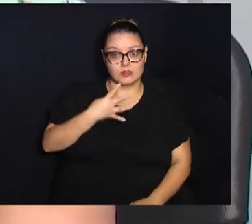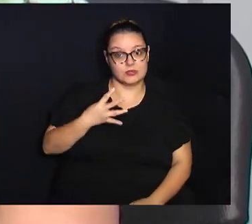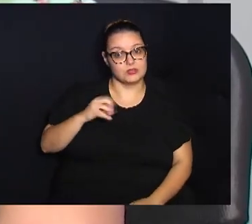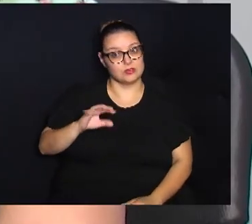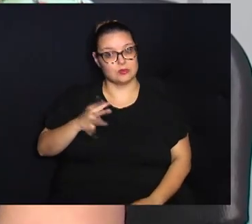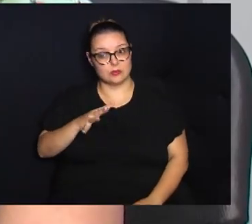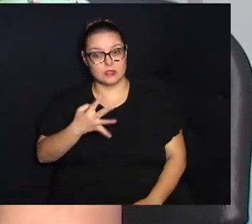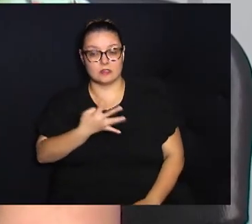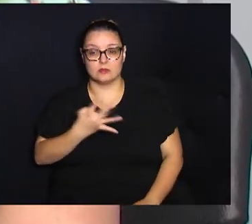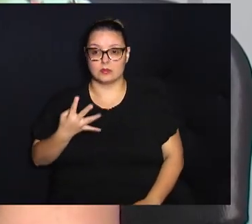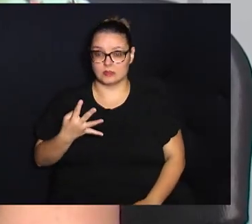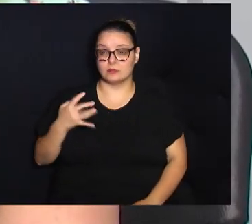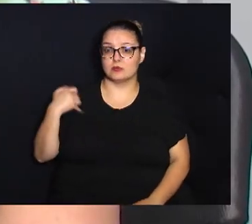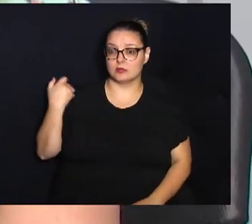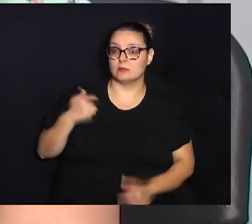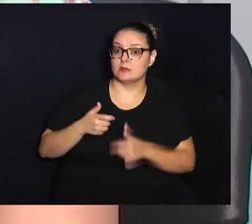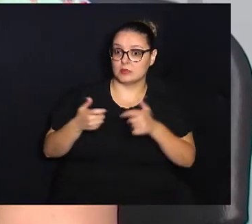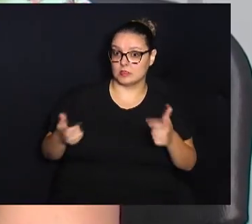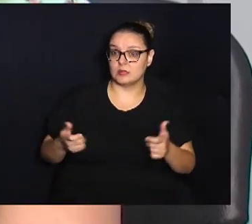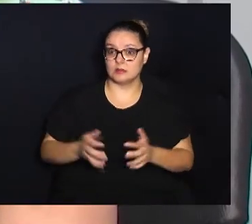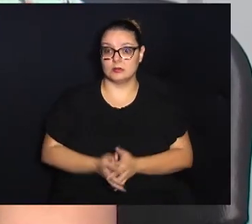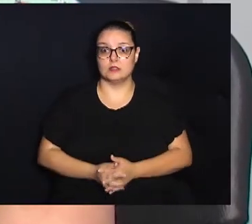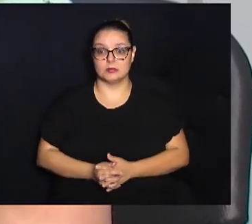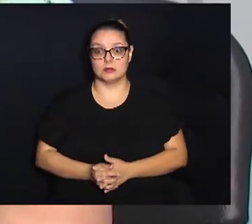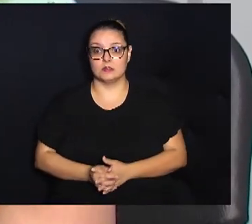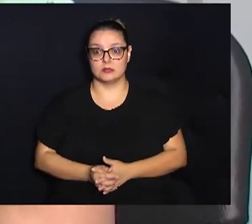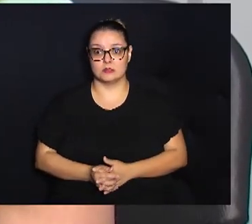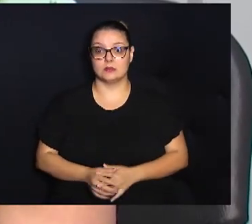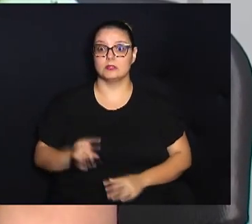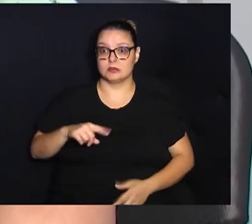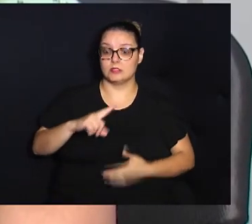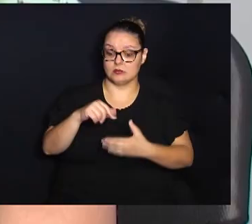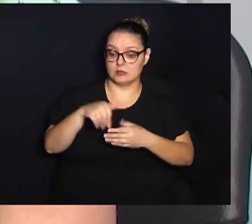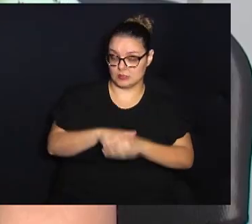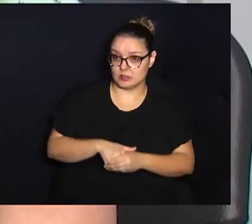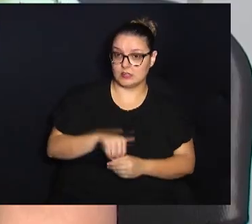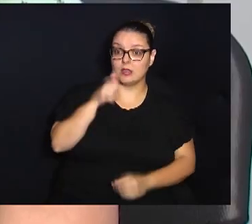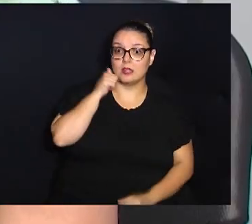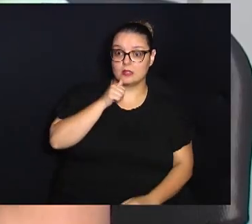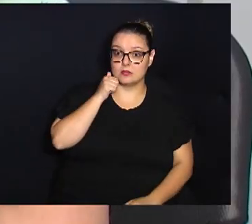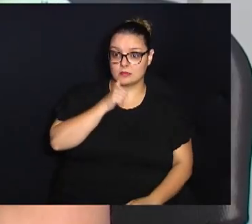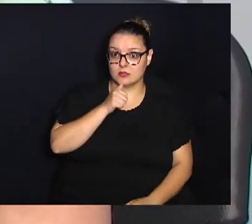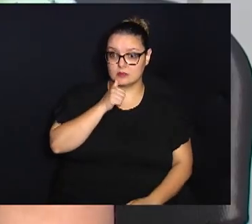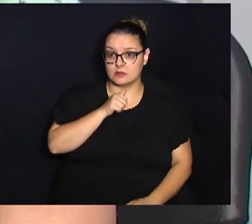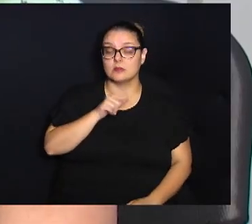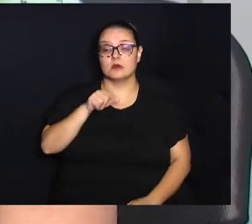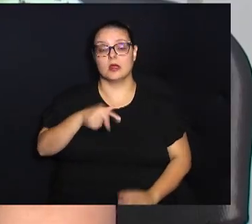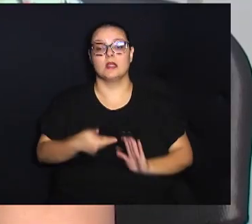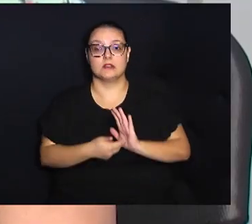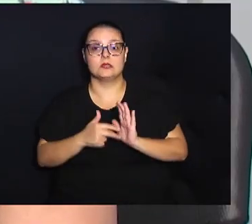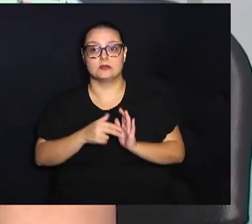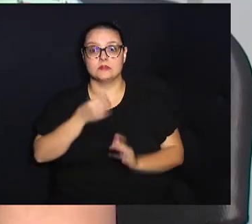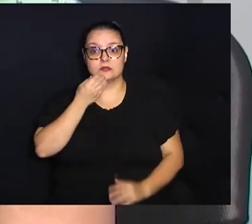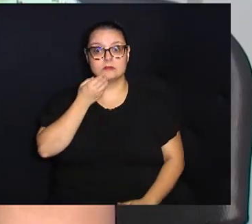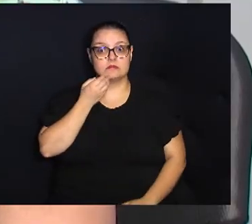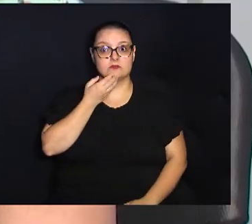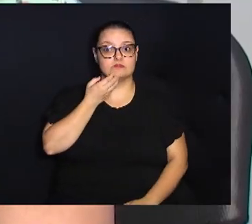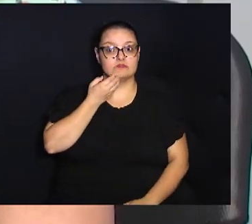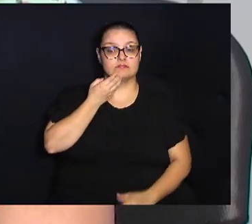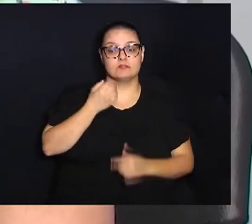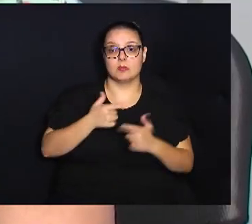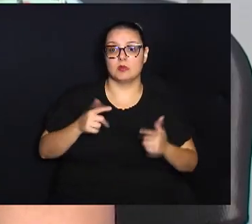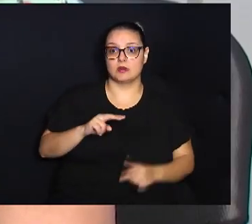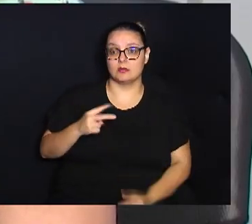44 anos, a maioria. E esse eleitorado feminino, ele é significativo, na maioria das